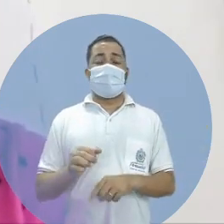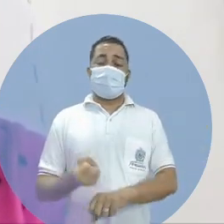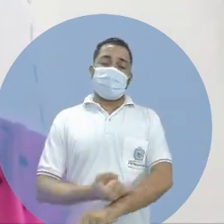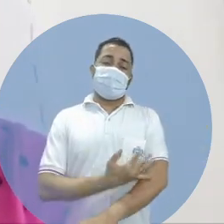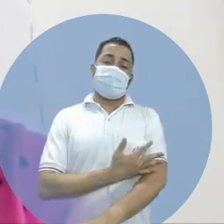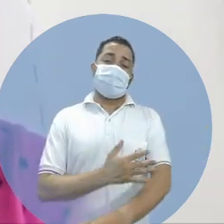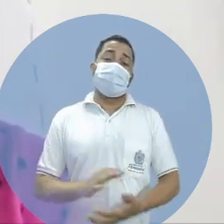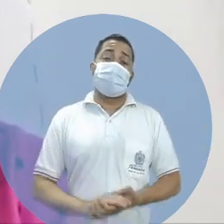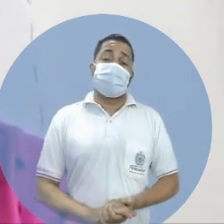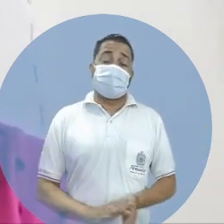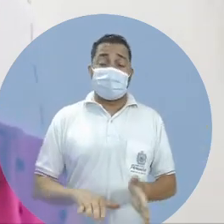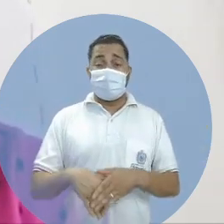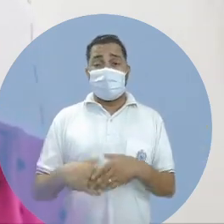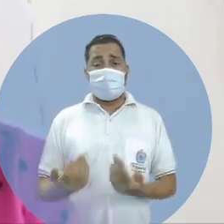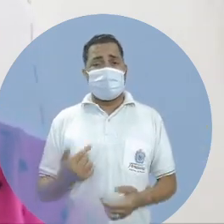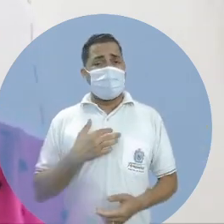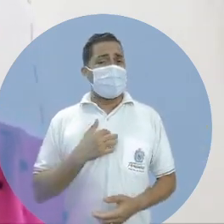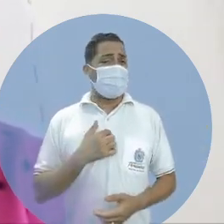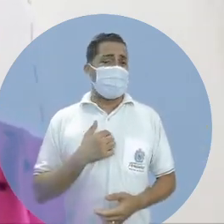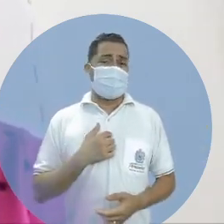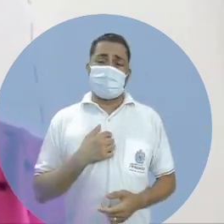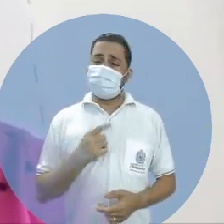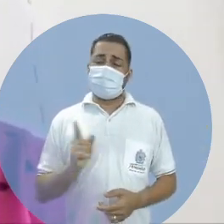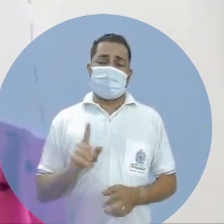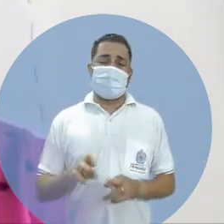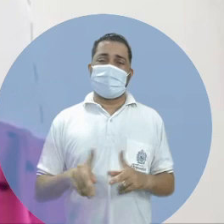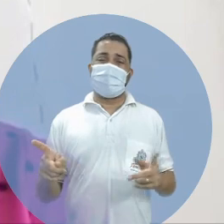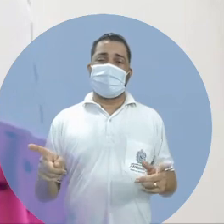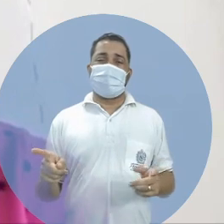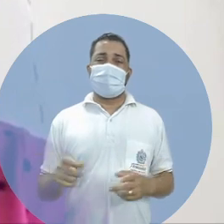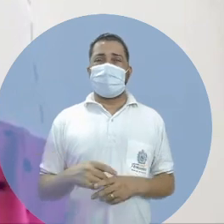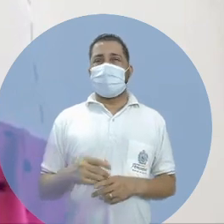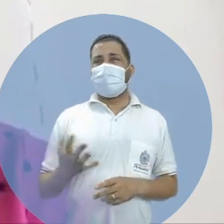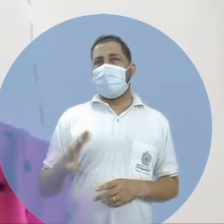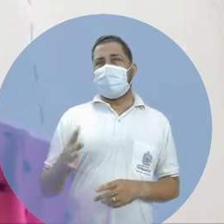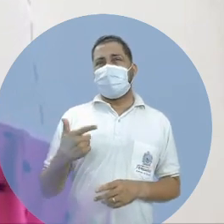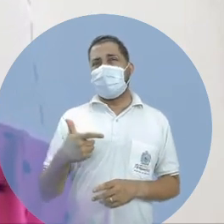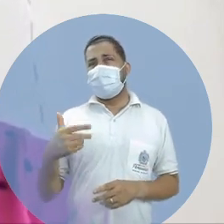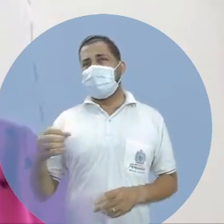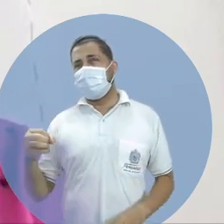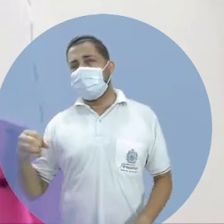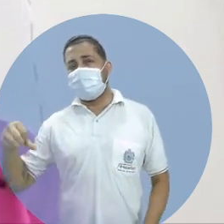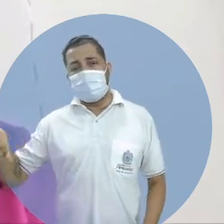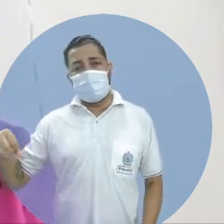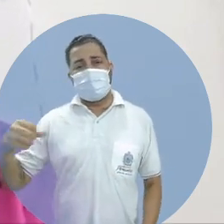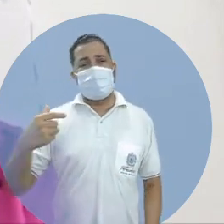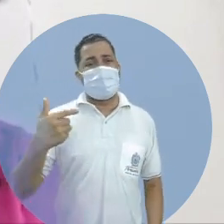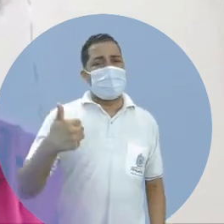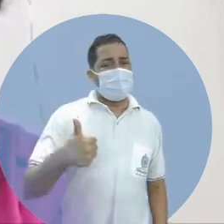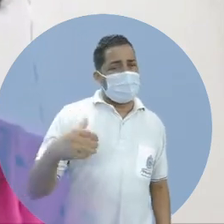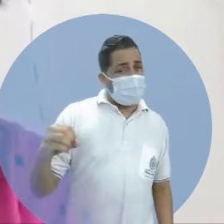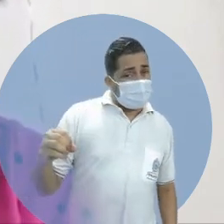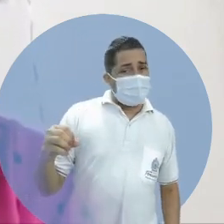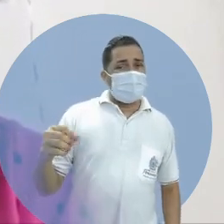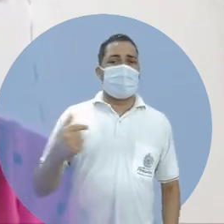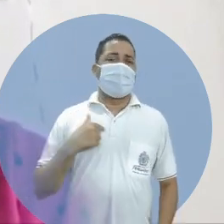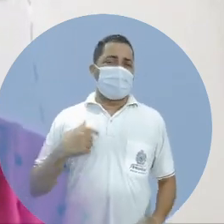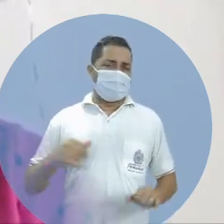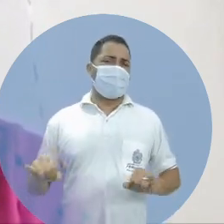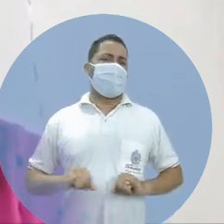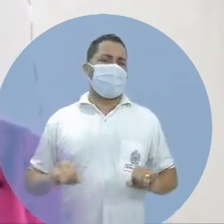foi diferente. Nos idos de 2009, 2010, eu sofri um racismo